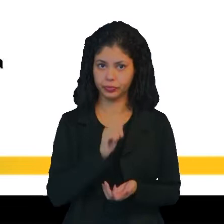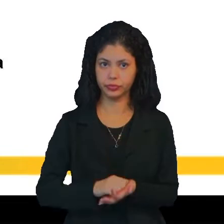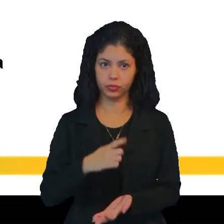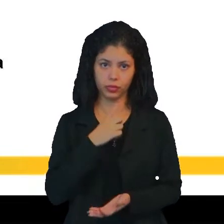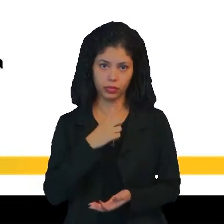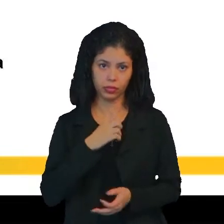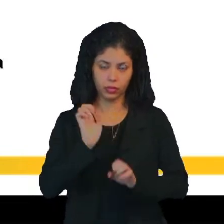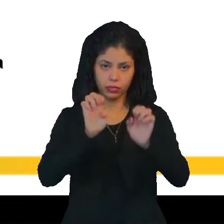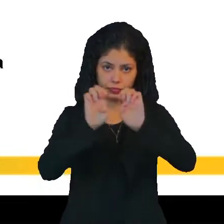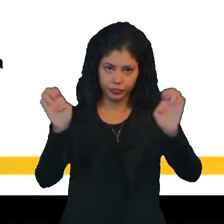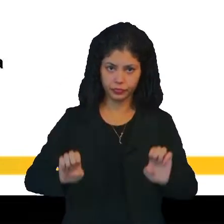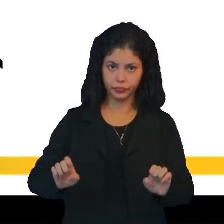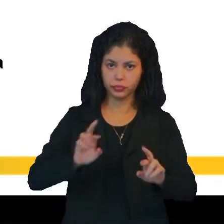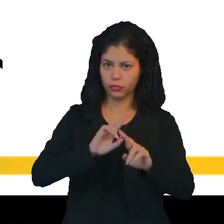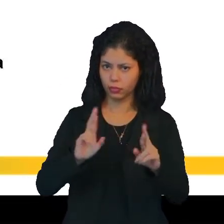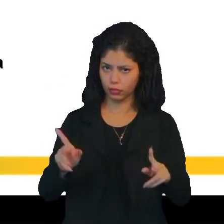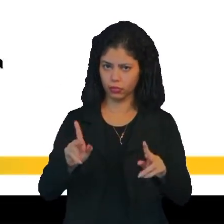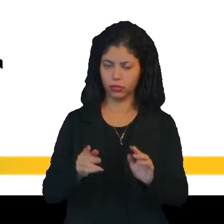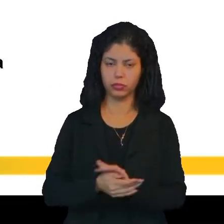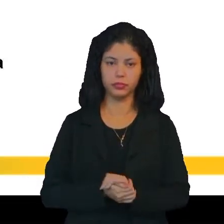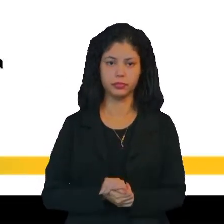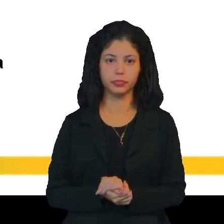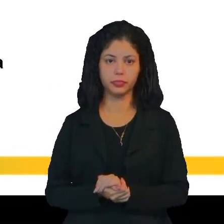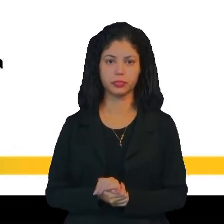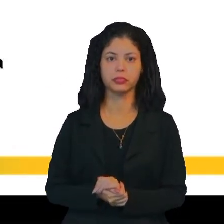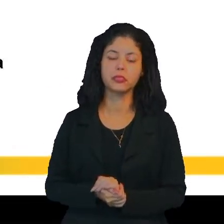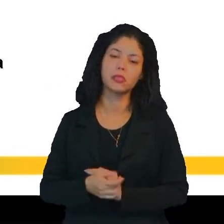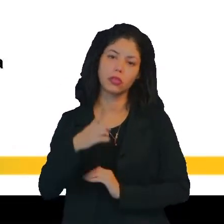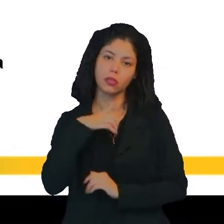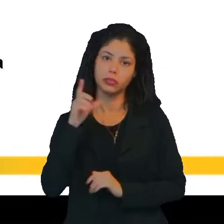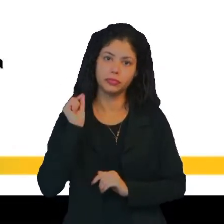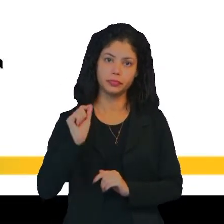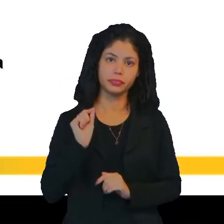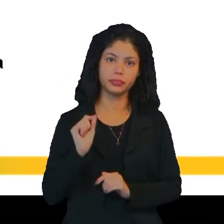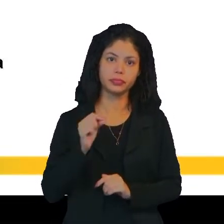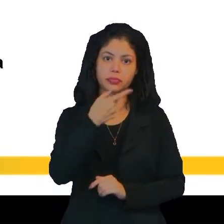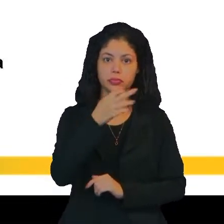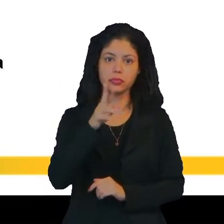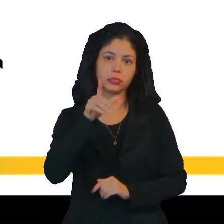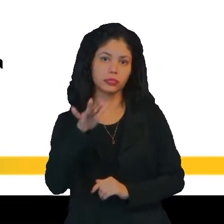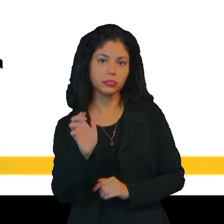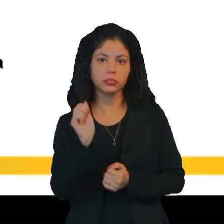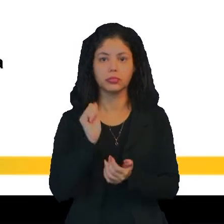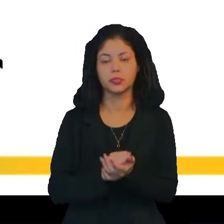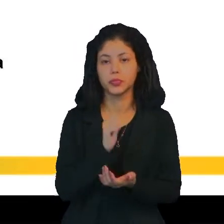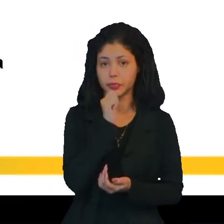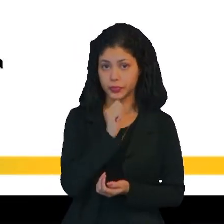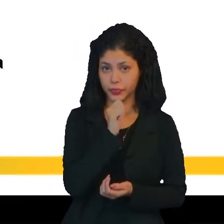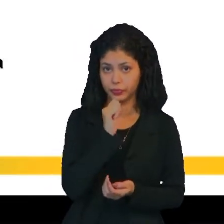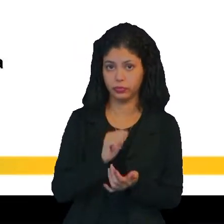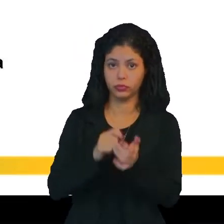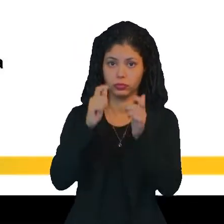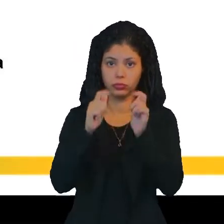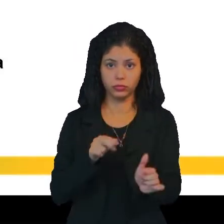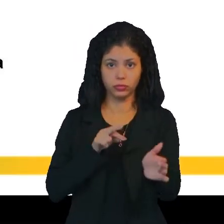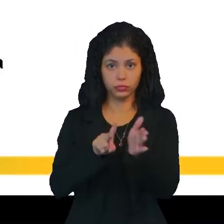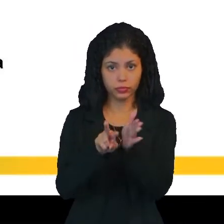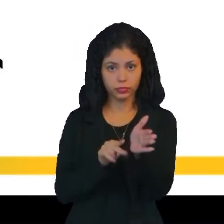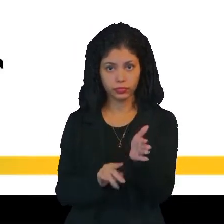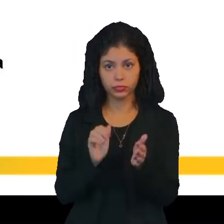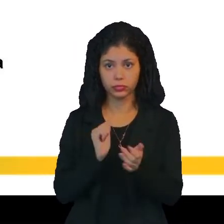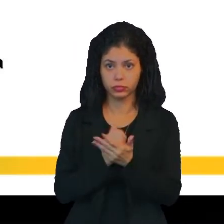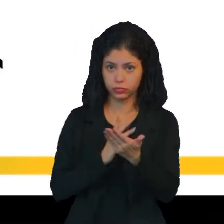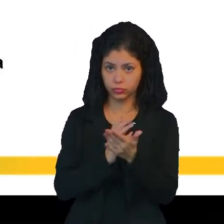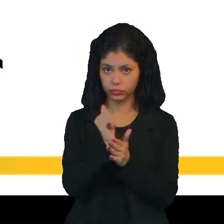têm uma estrutura completamente diferente. Então, o que é taxonomia? Taxonomia é a área da biologia